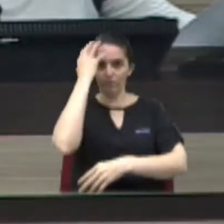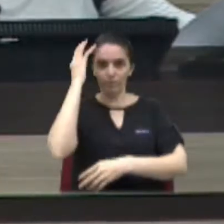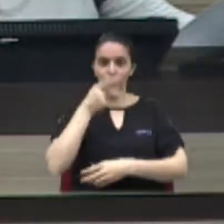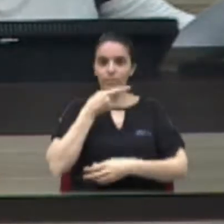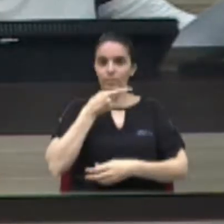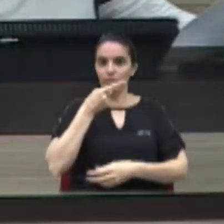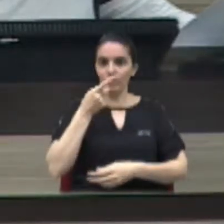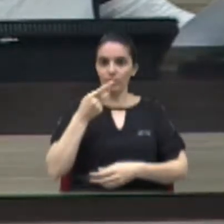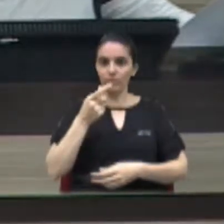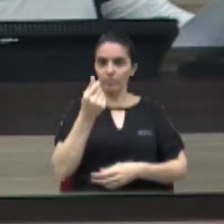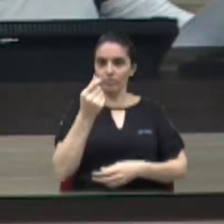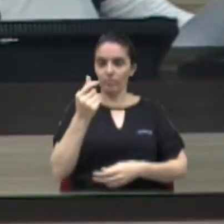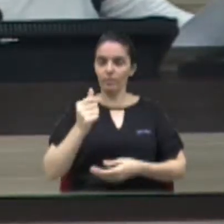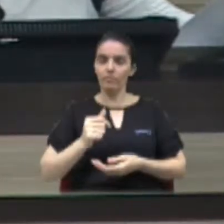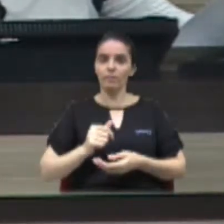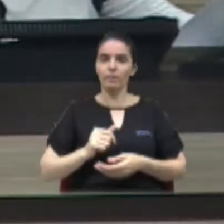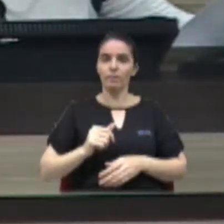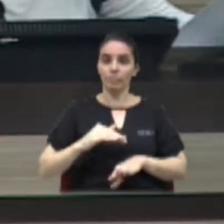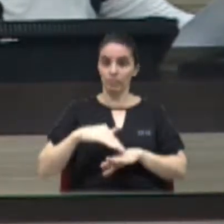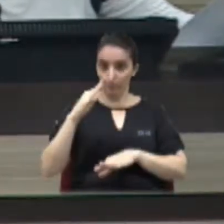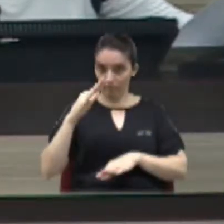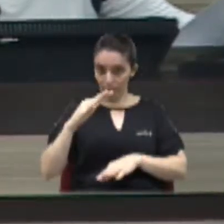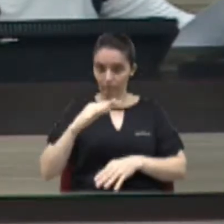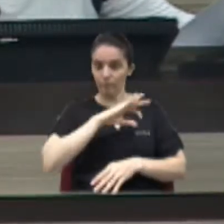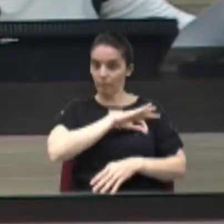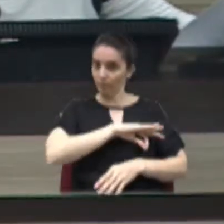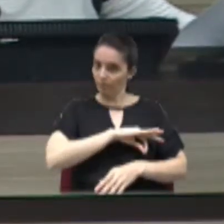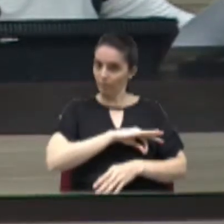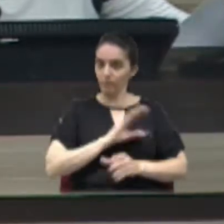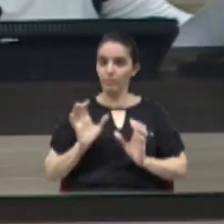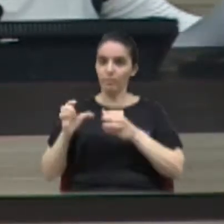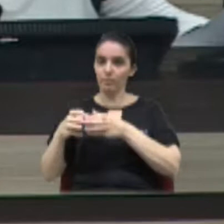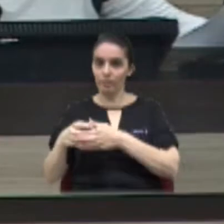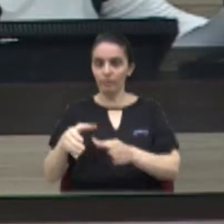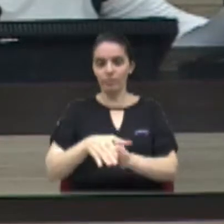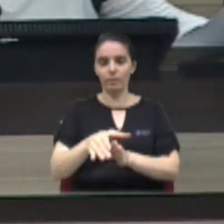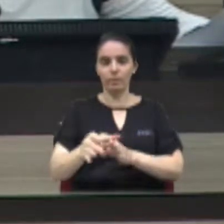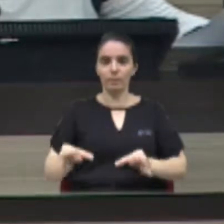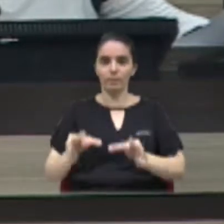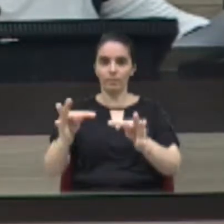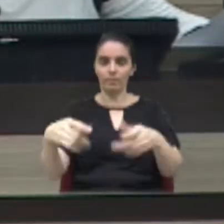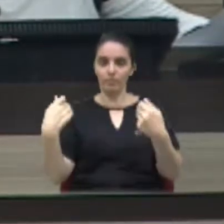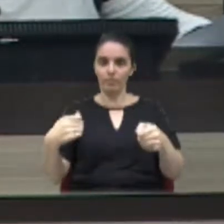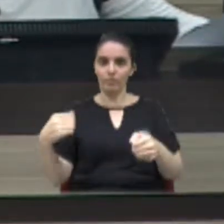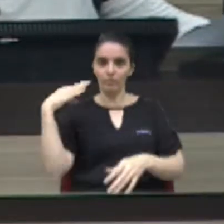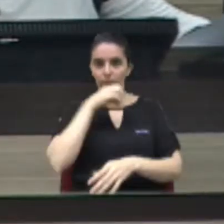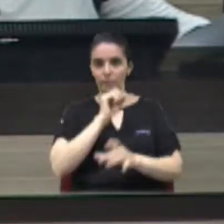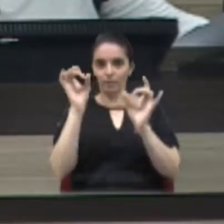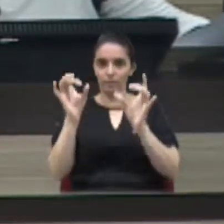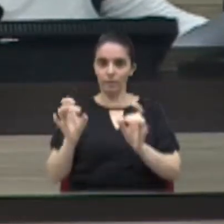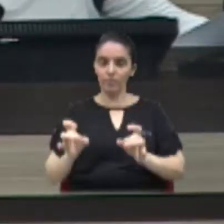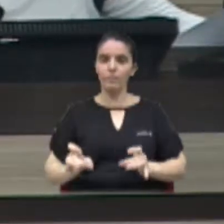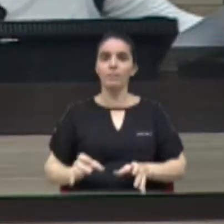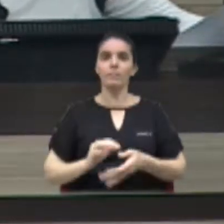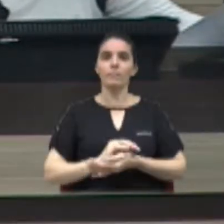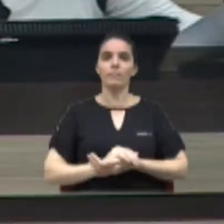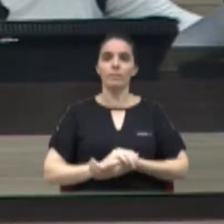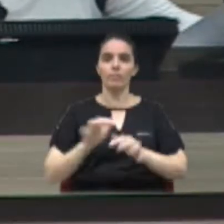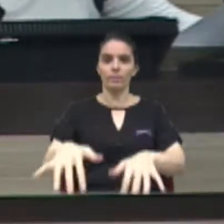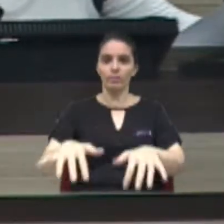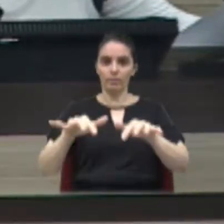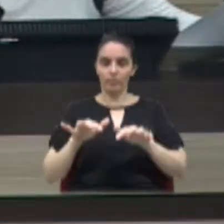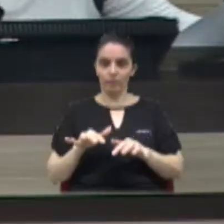sobre o reajuste de subsídios dos membros titulares do Conselho Tutelar. Necessita de regime especial de tramitação.